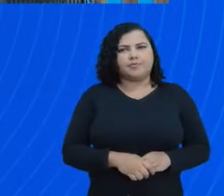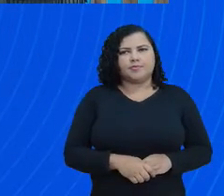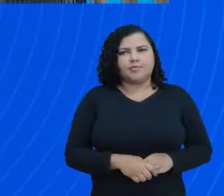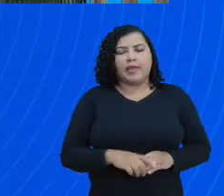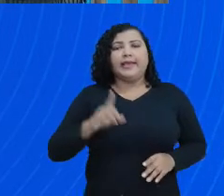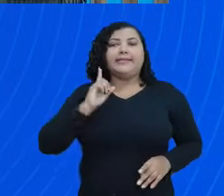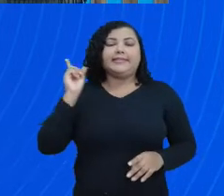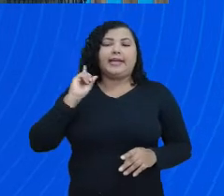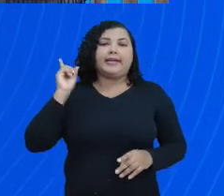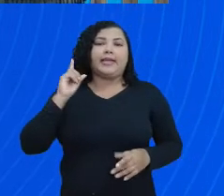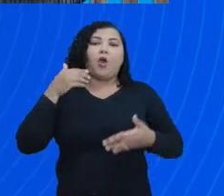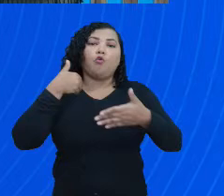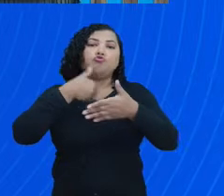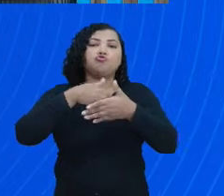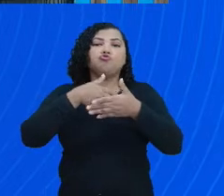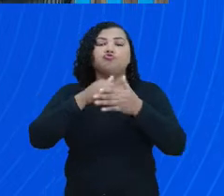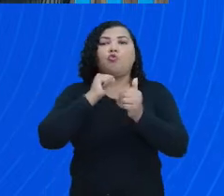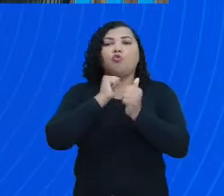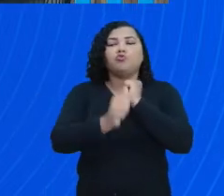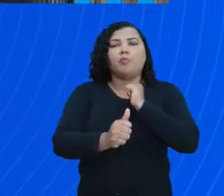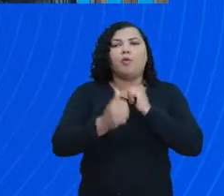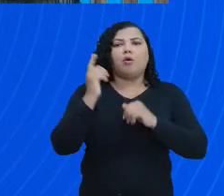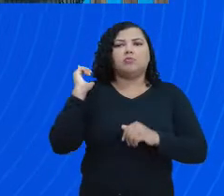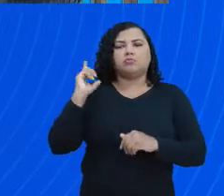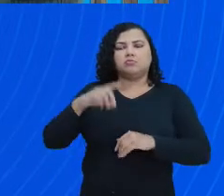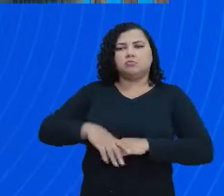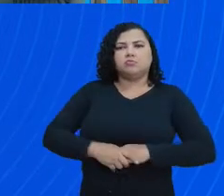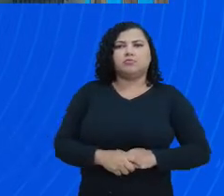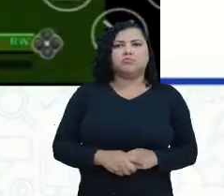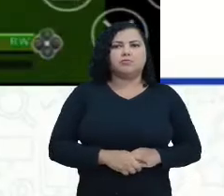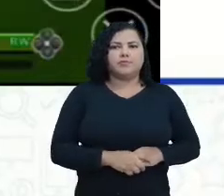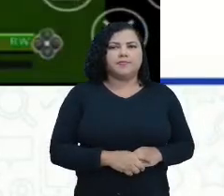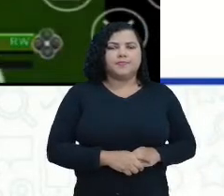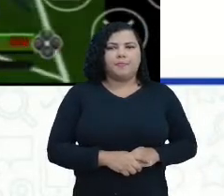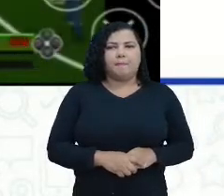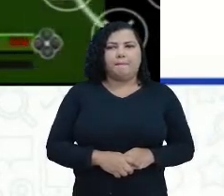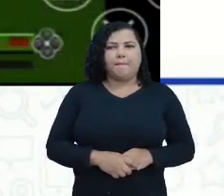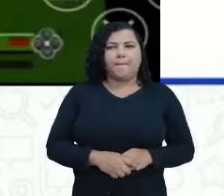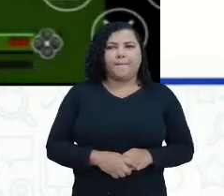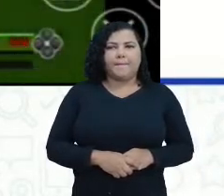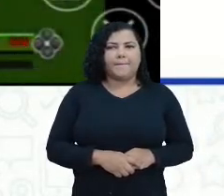options. Drives it in. It's come loose.